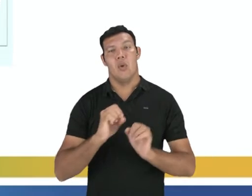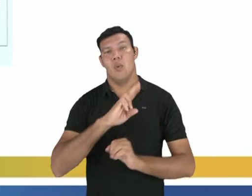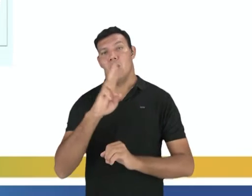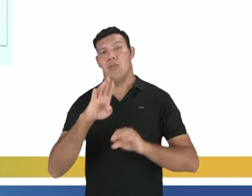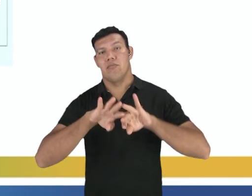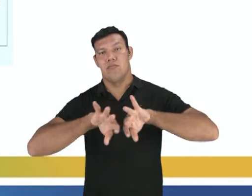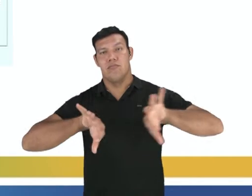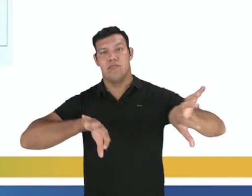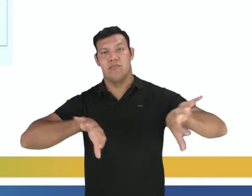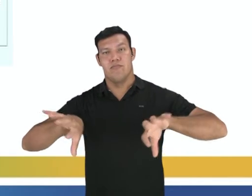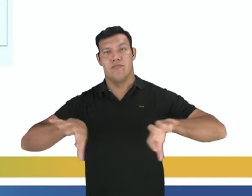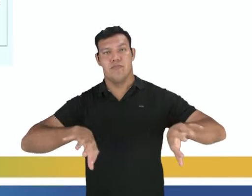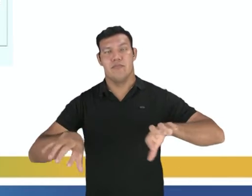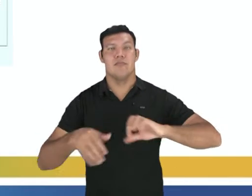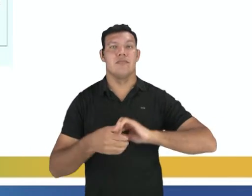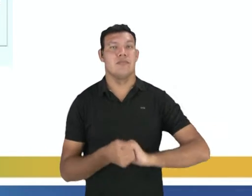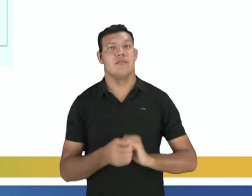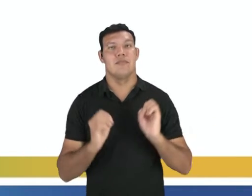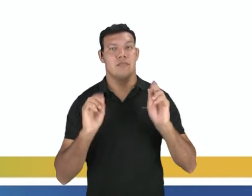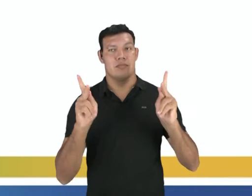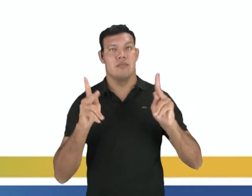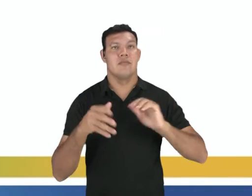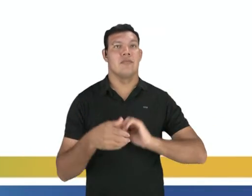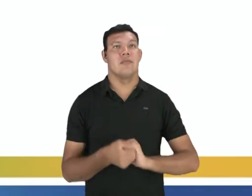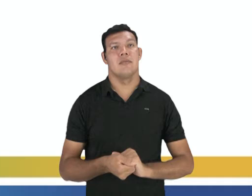separados dentro dessa solução, ok?